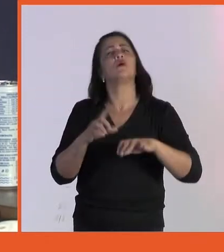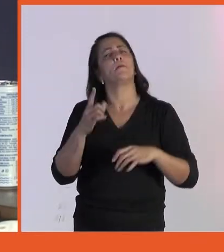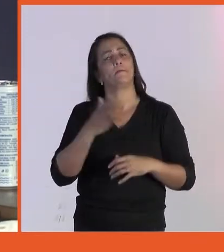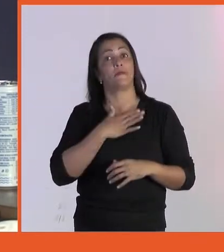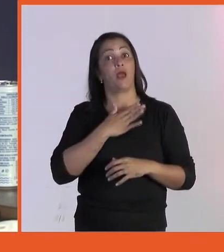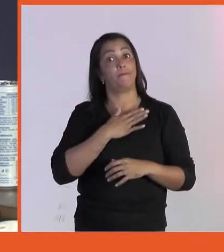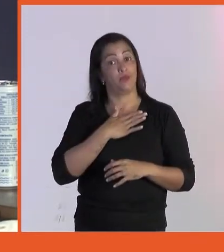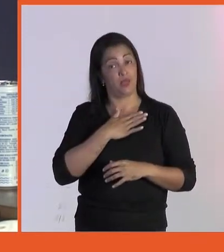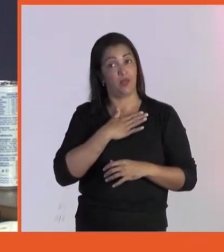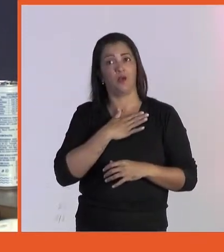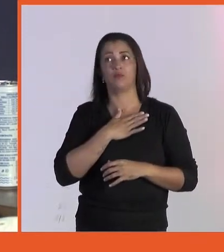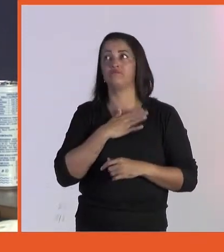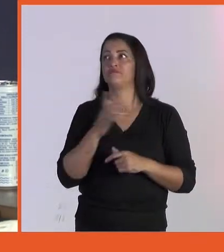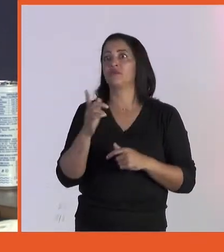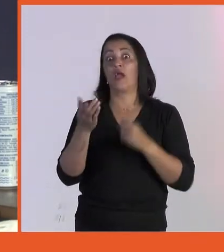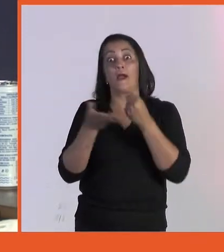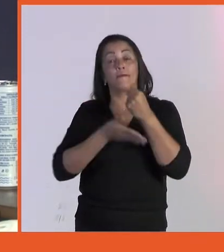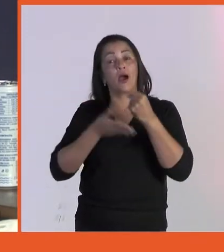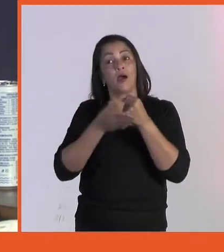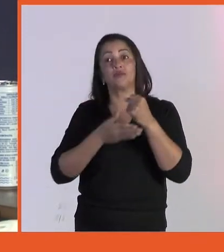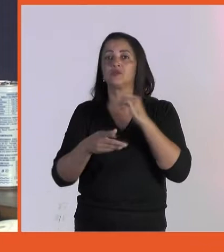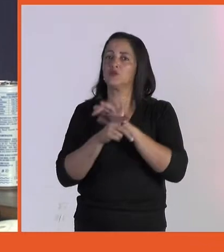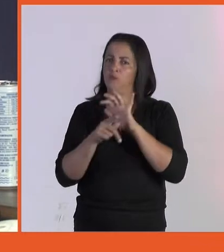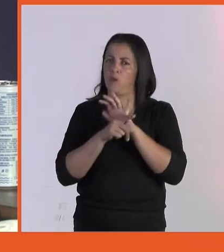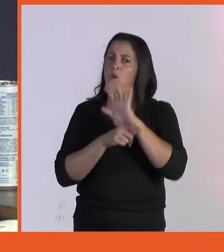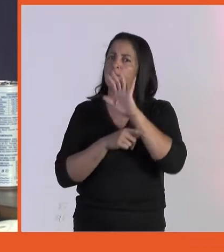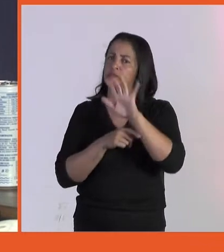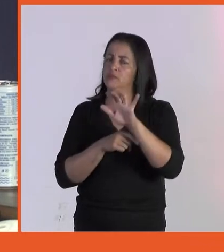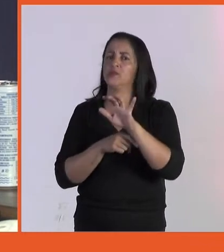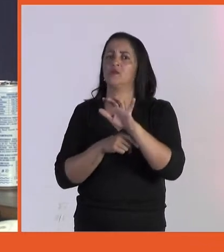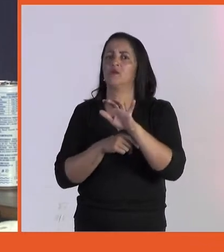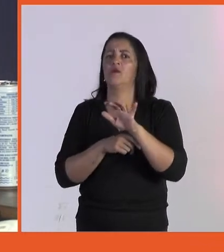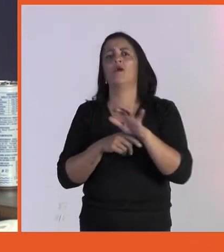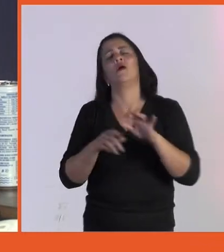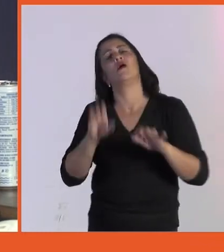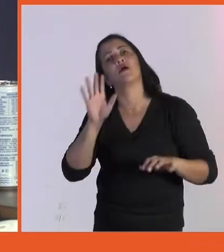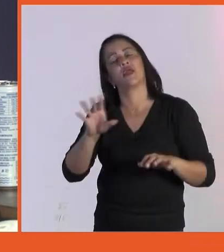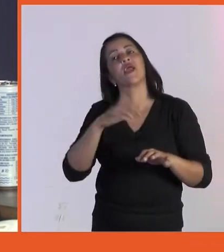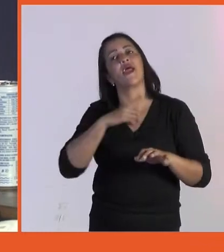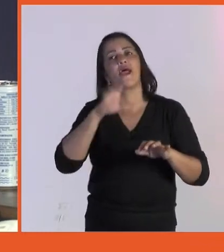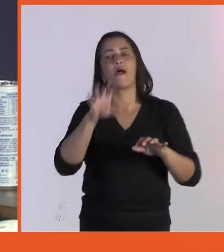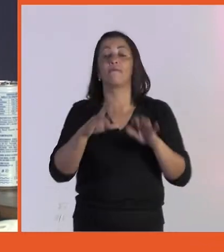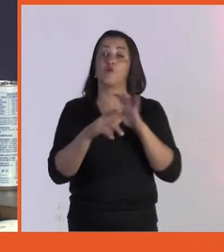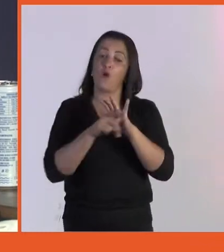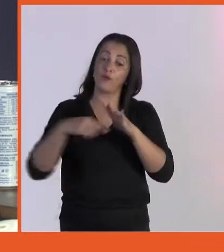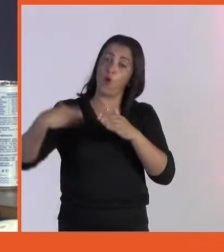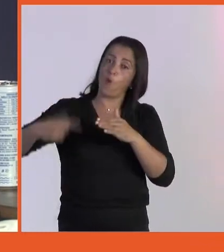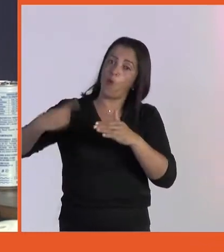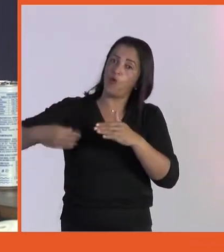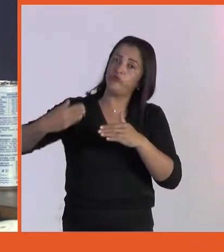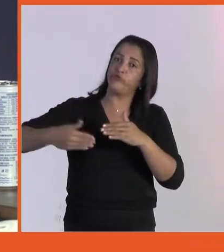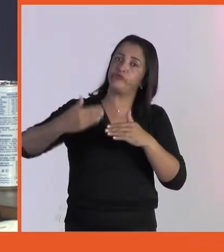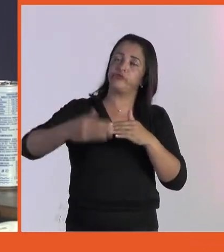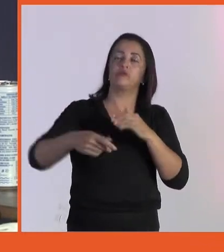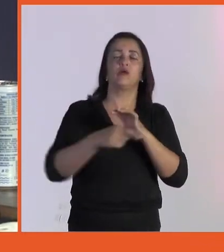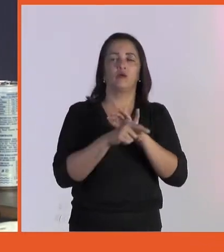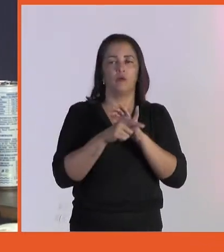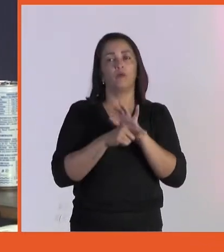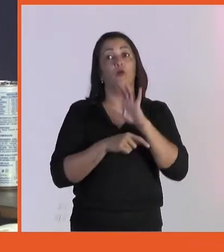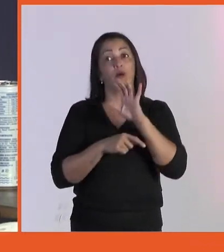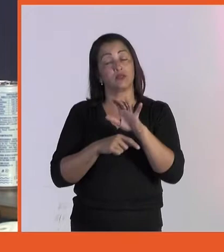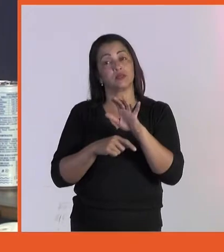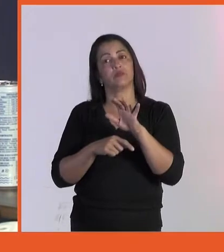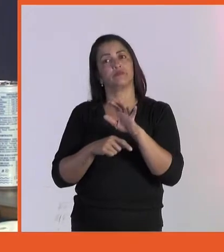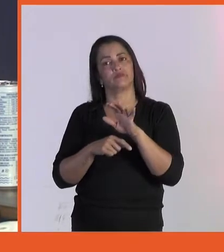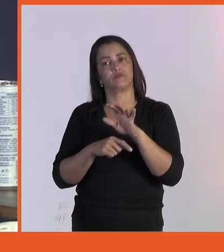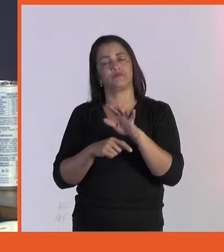mim, uma das bases da criação de conteúdo, que é a rotina do conteúdo. Você oferecer a sua